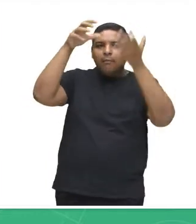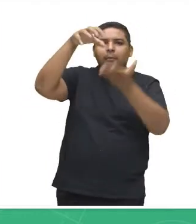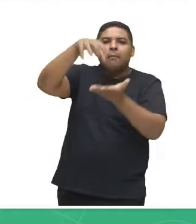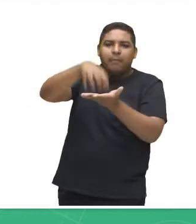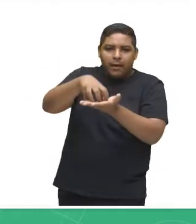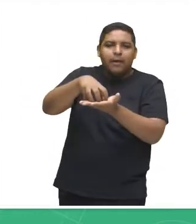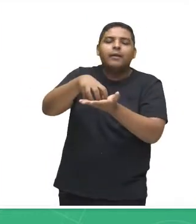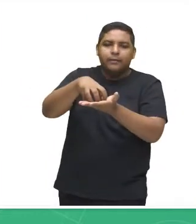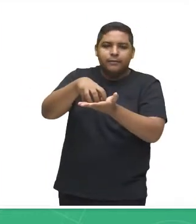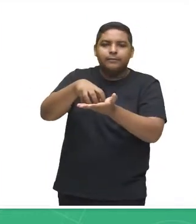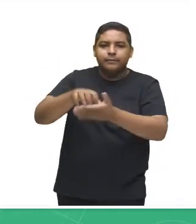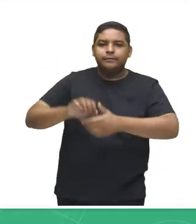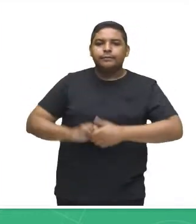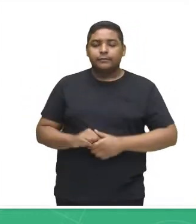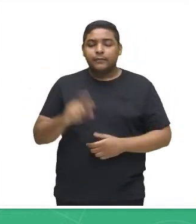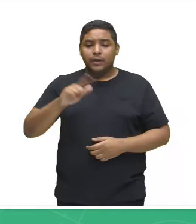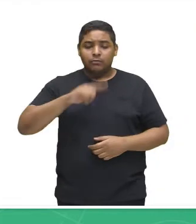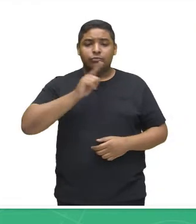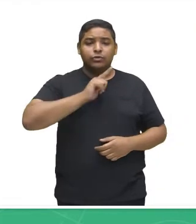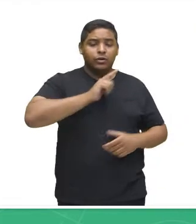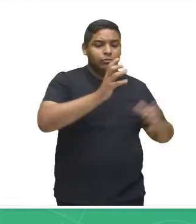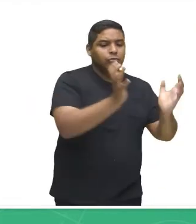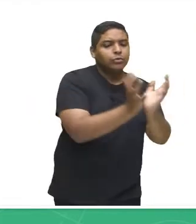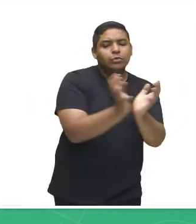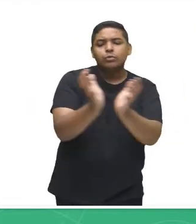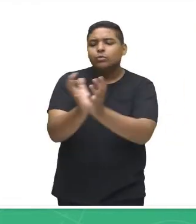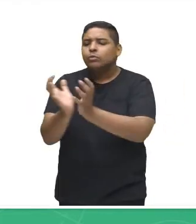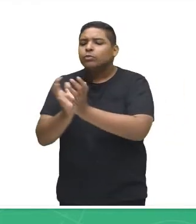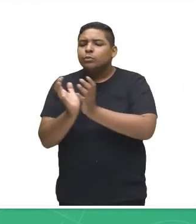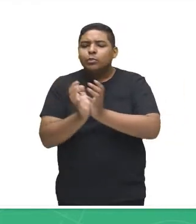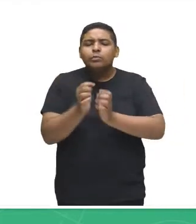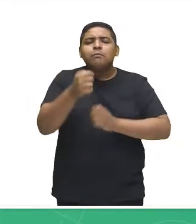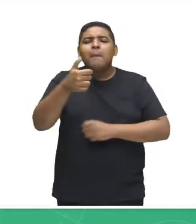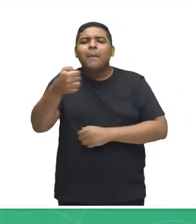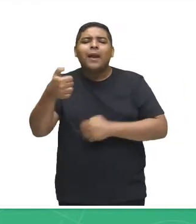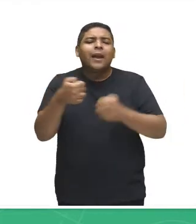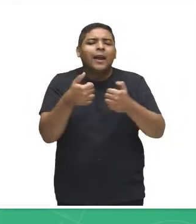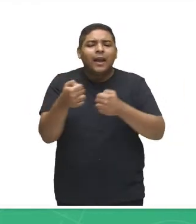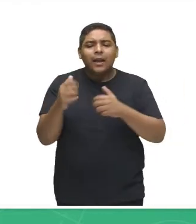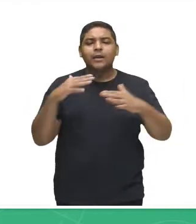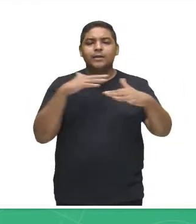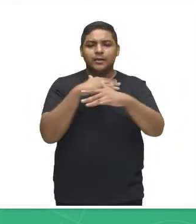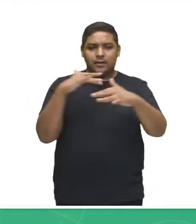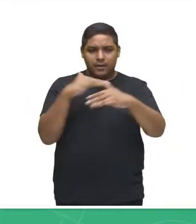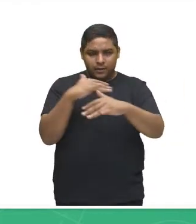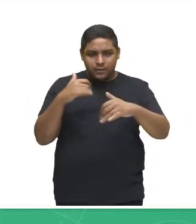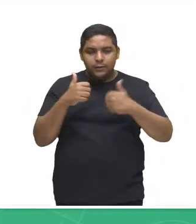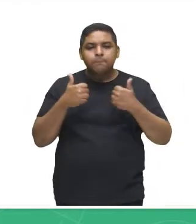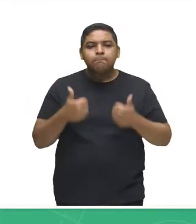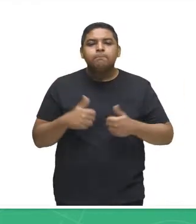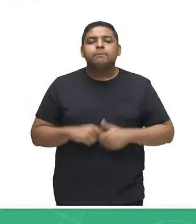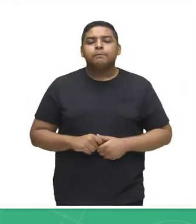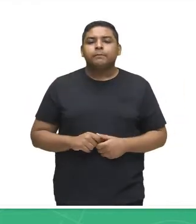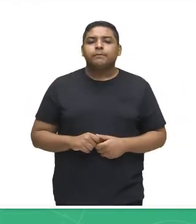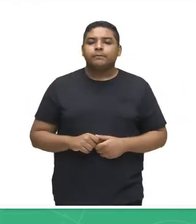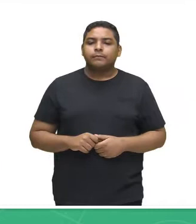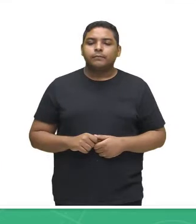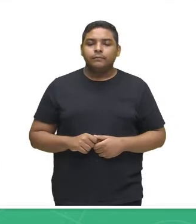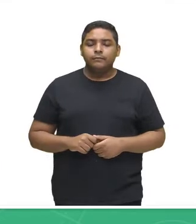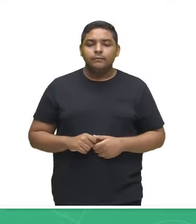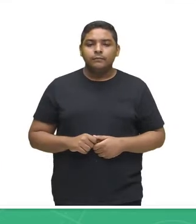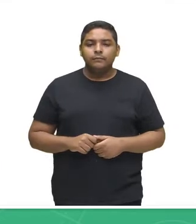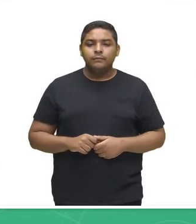estavam em grupos, em pequenas cidades que se organizavam, certo? Para proteger as suas cidades, eles acabaram